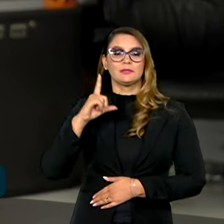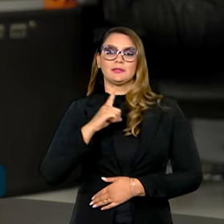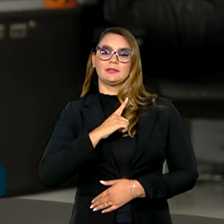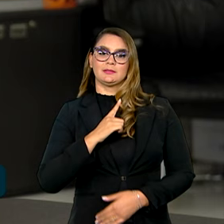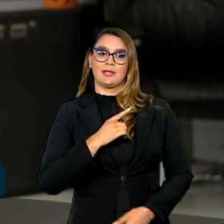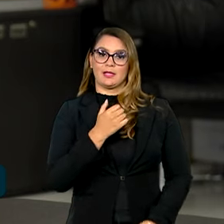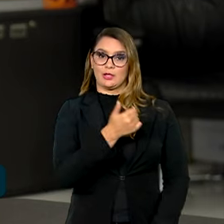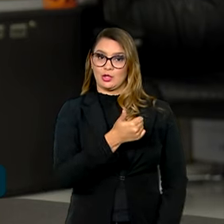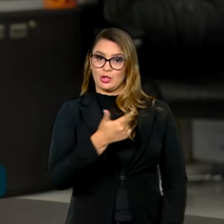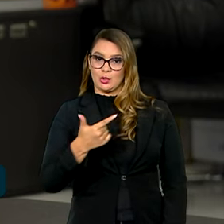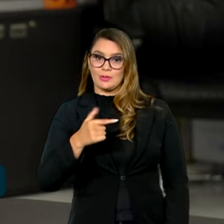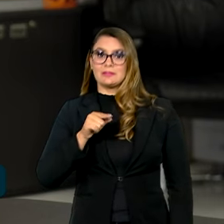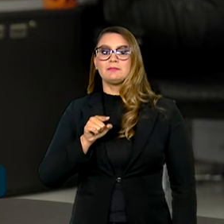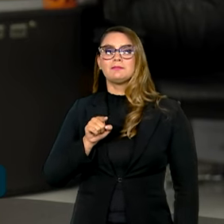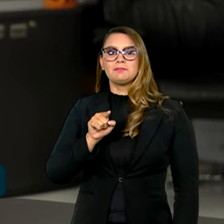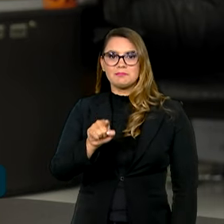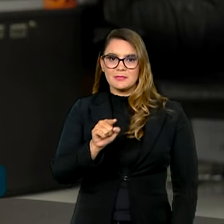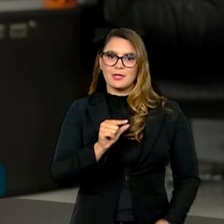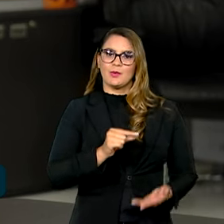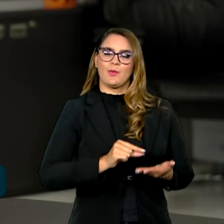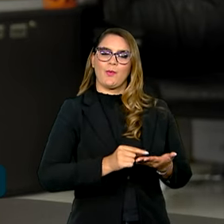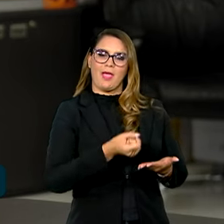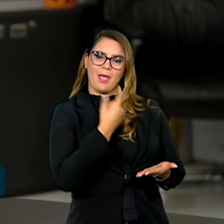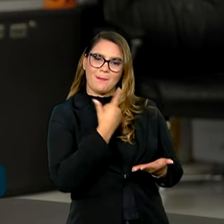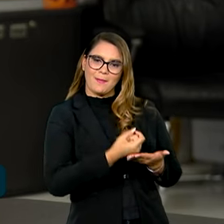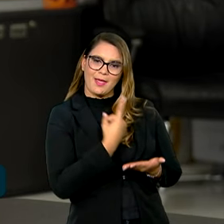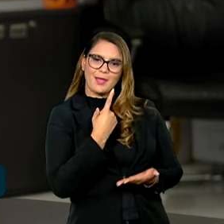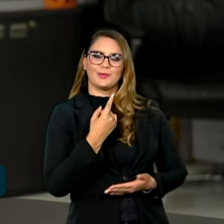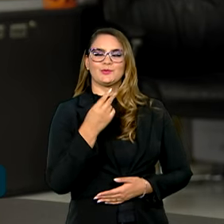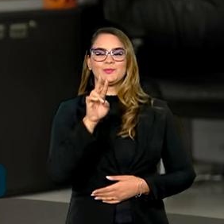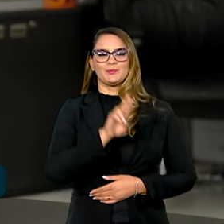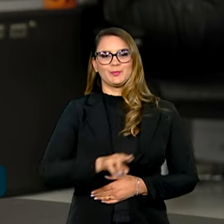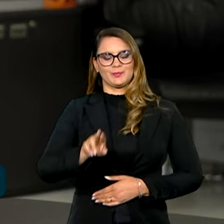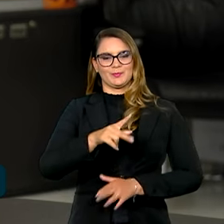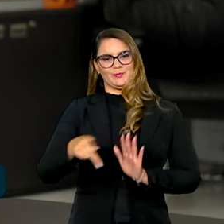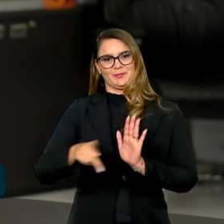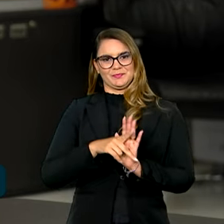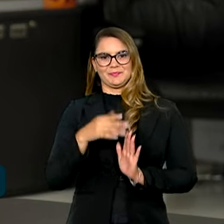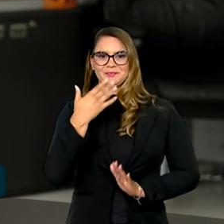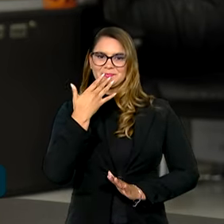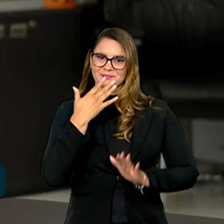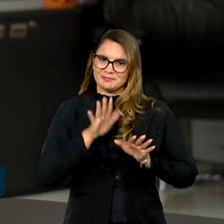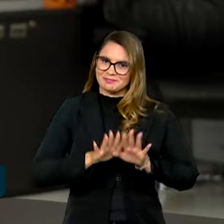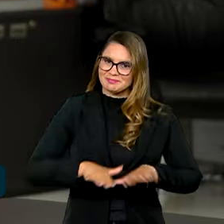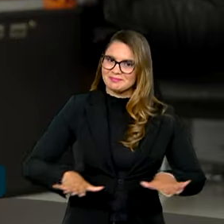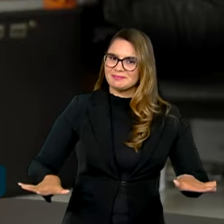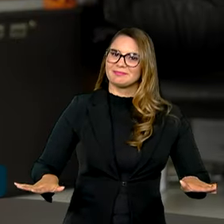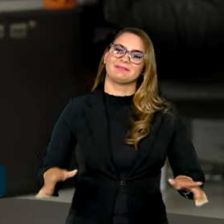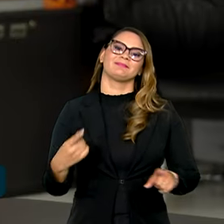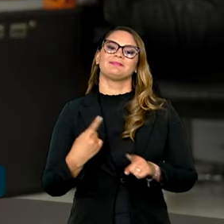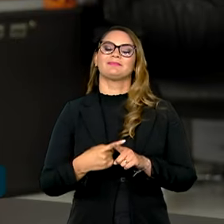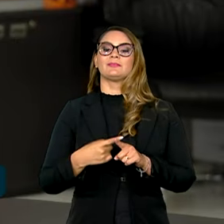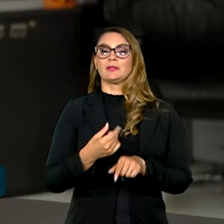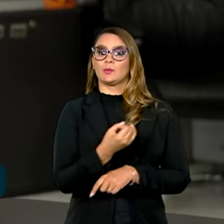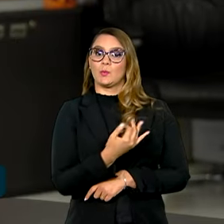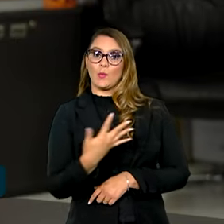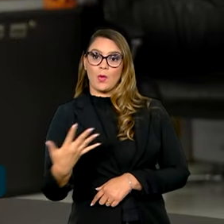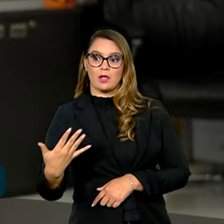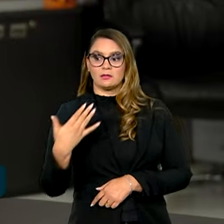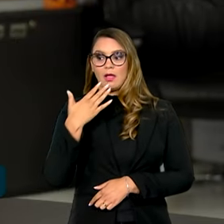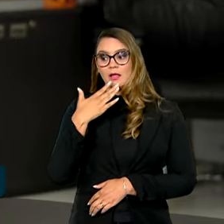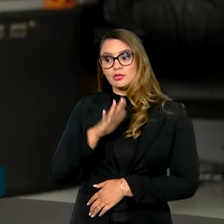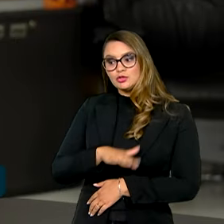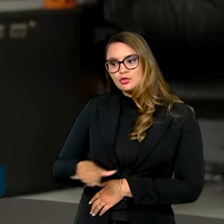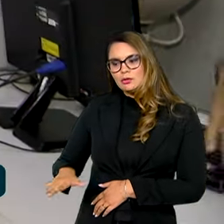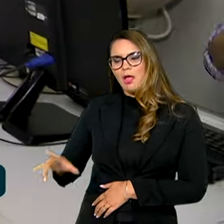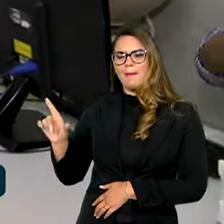aí 12 mil comprimidos para uso pediátrico, né? Já visto que o número de casos pediátricos